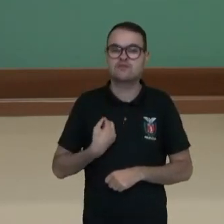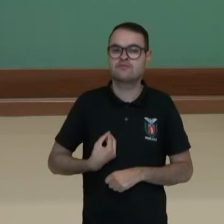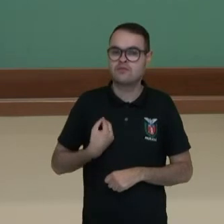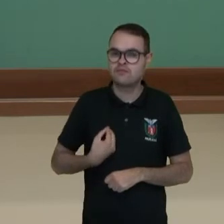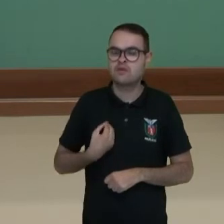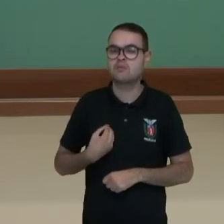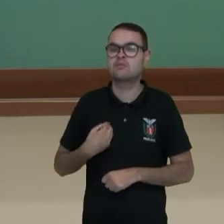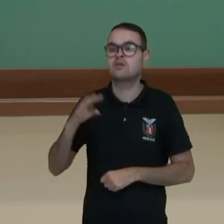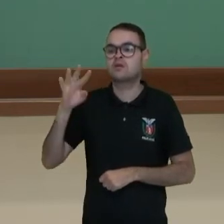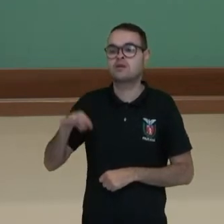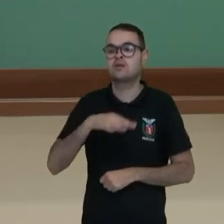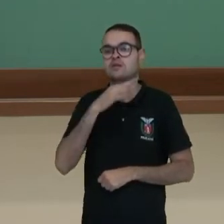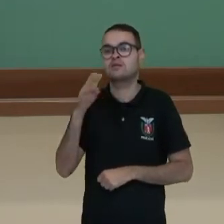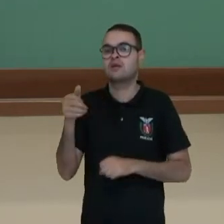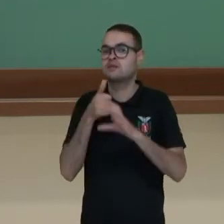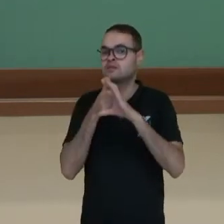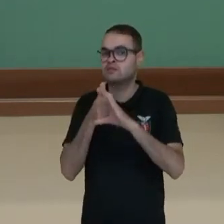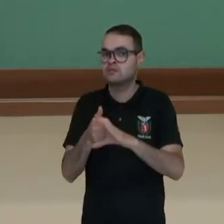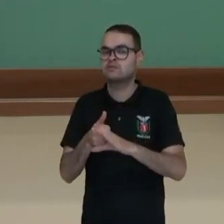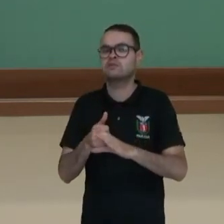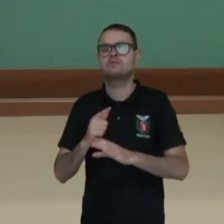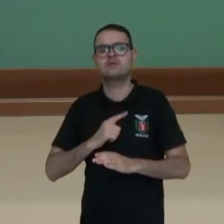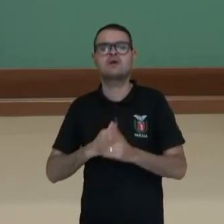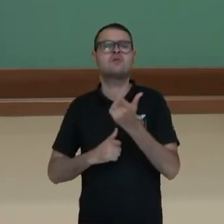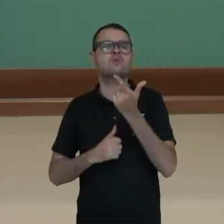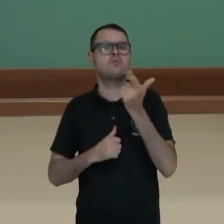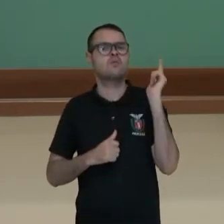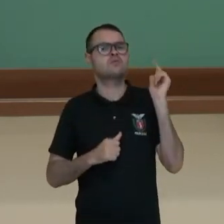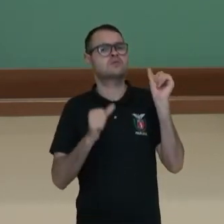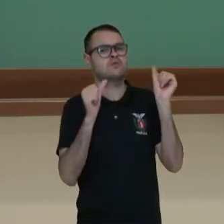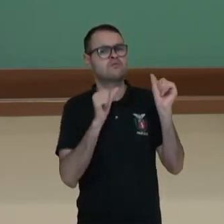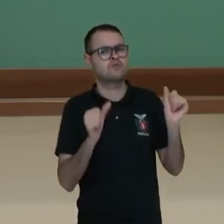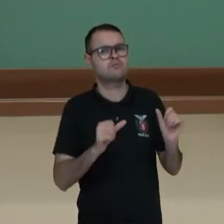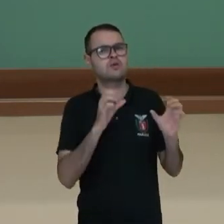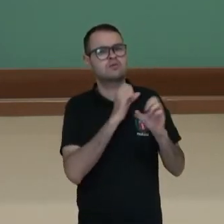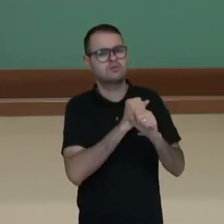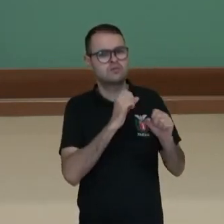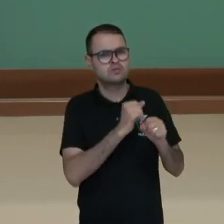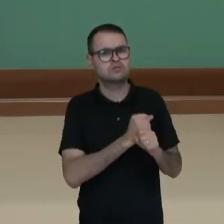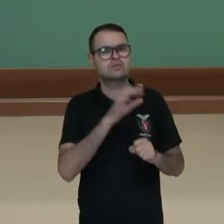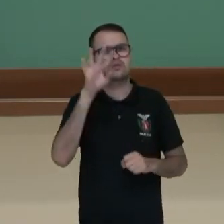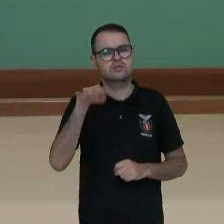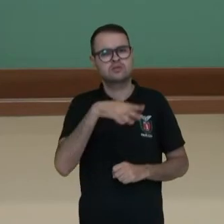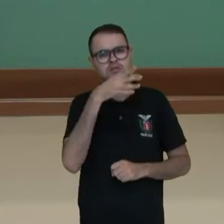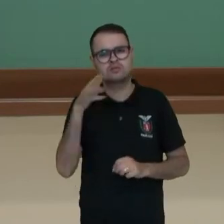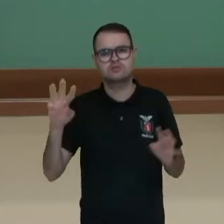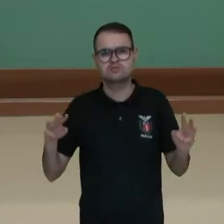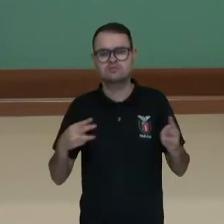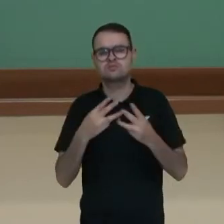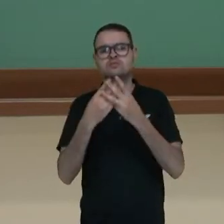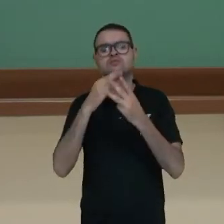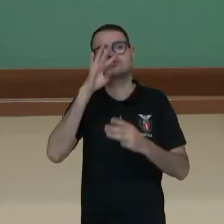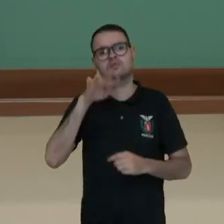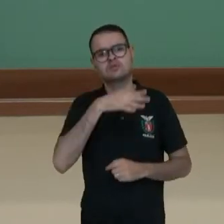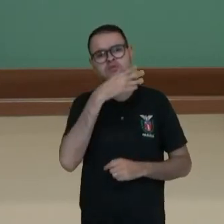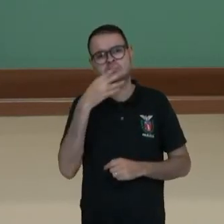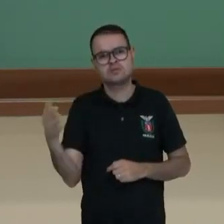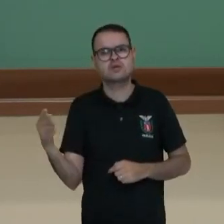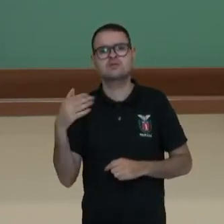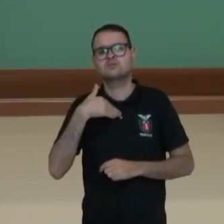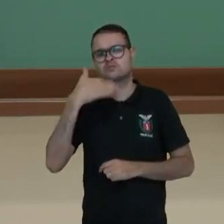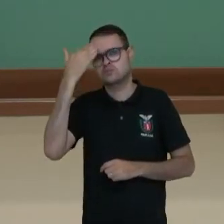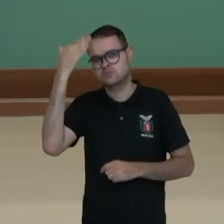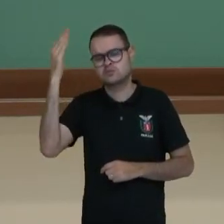calendário cristão, mas existem outras formas de contar o tempo, o calendário judaico, o calendário muçulmano, o calendário